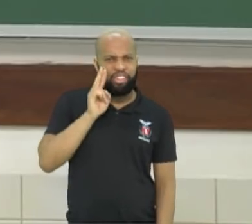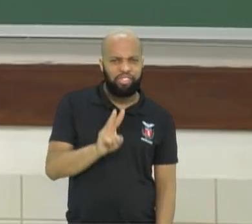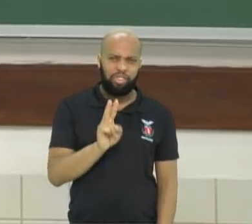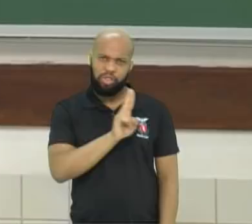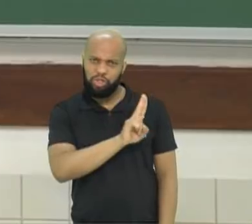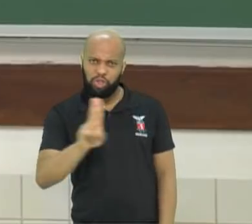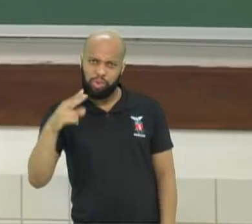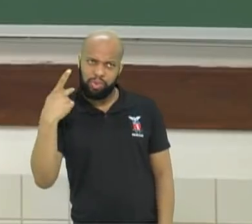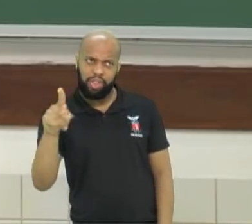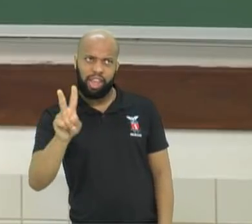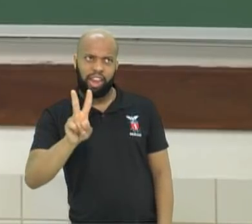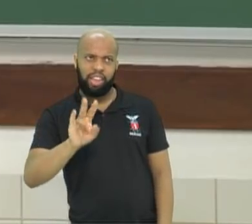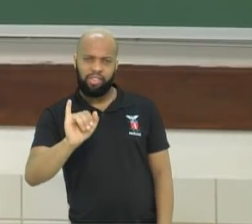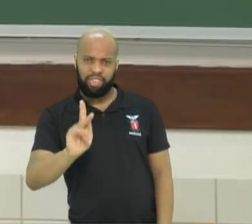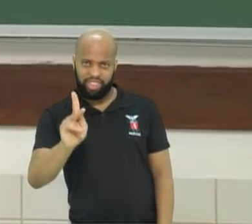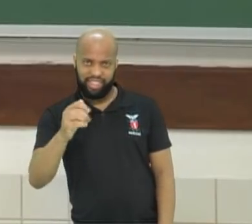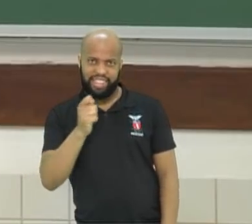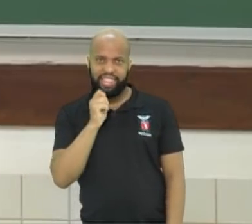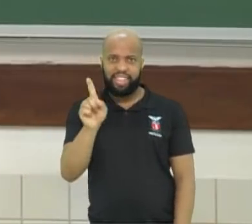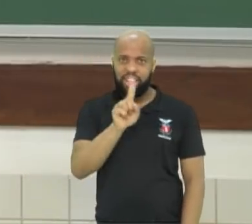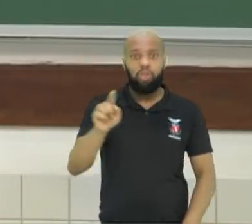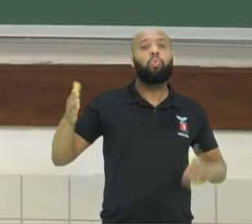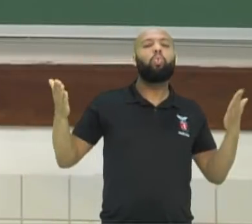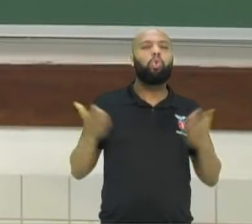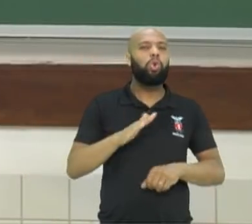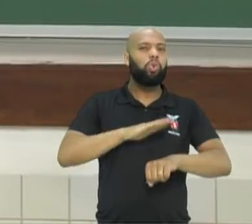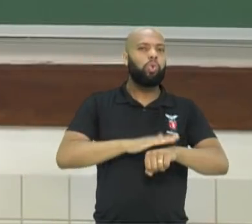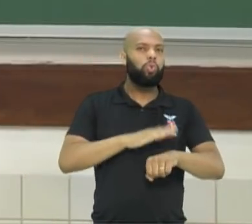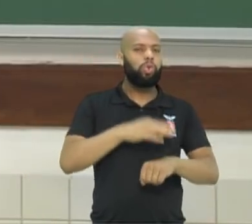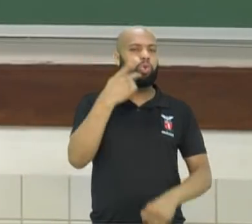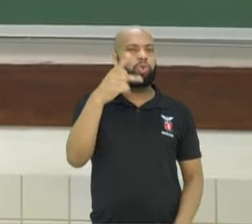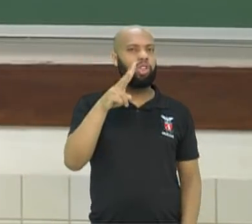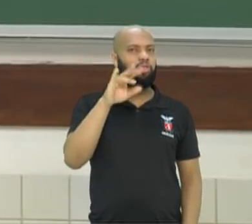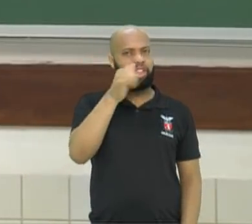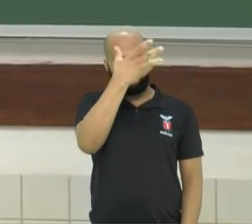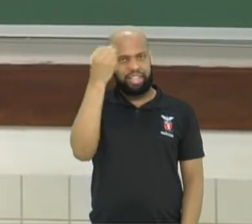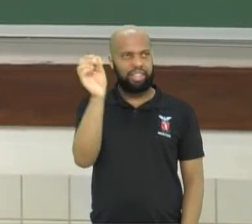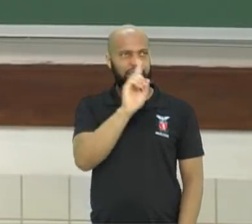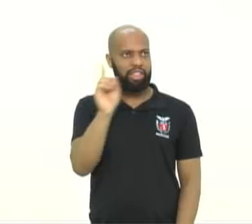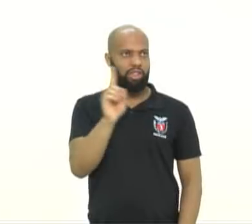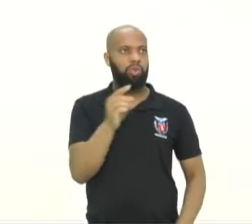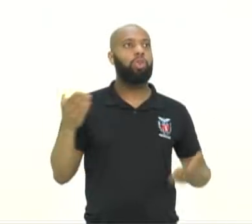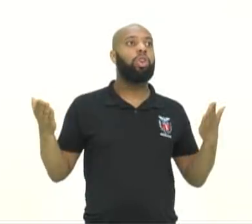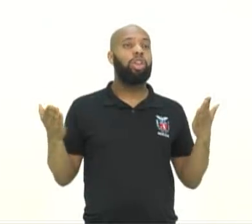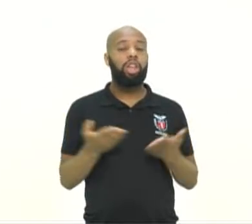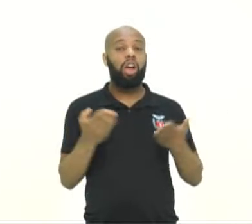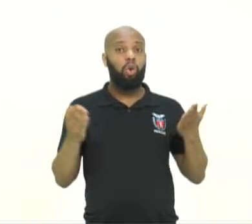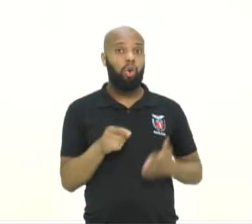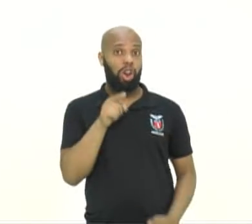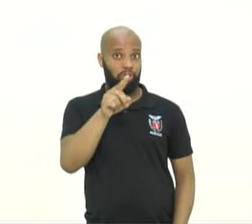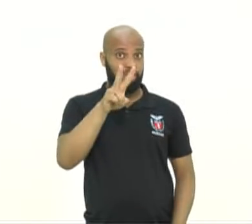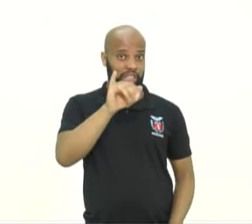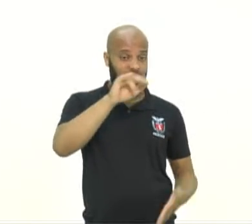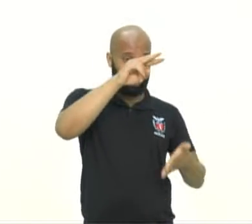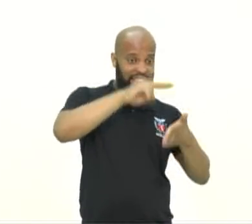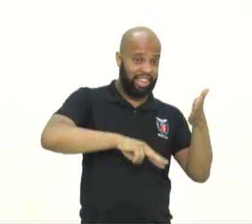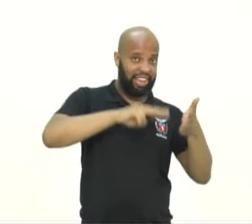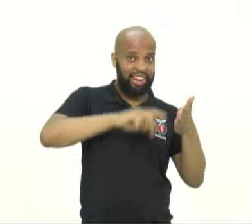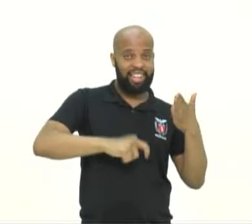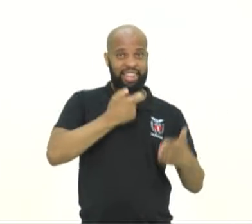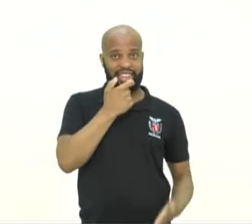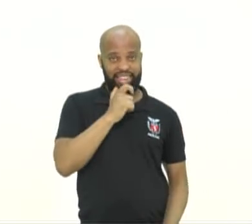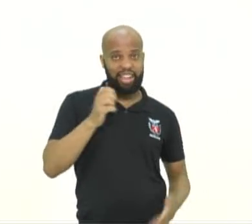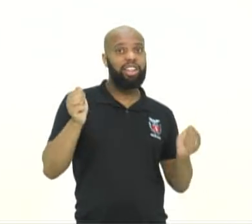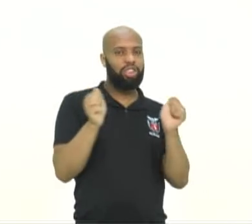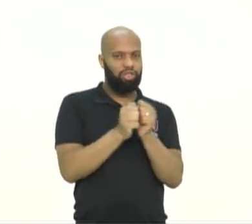falar sobre ele? Ainda não? Mas agora eu tenho certeza que você não vai mais esquecer. Vicky Muniz is a